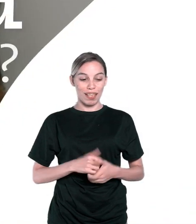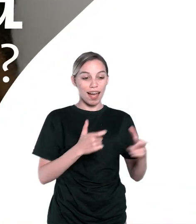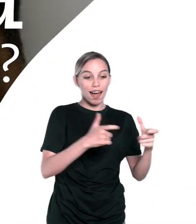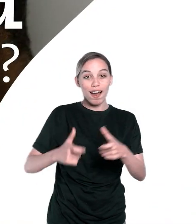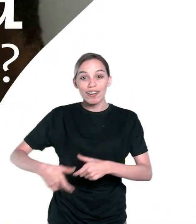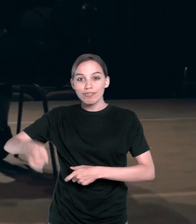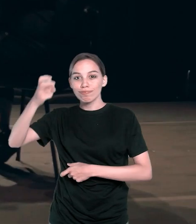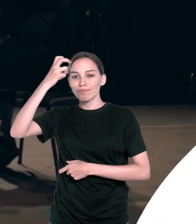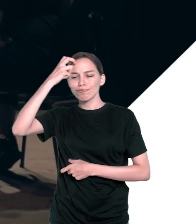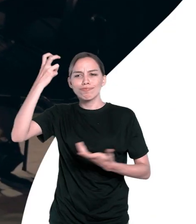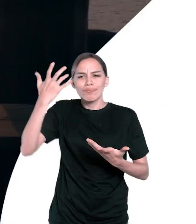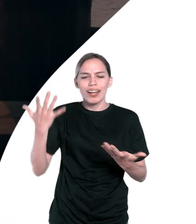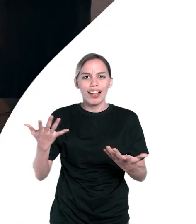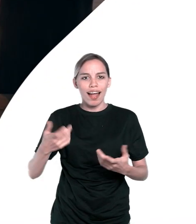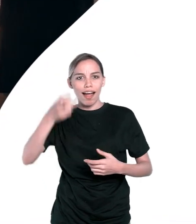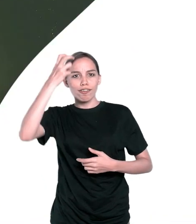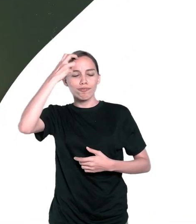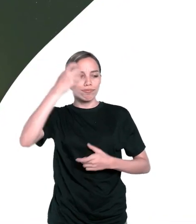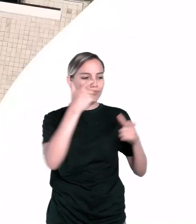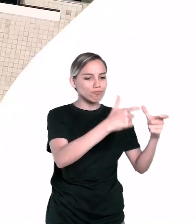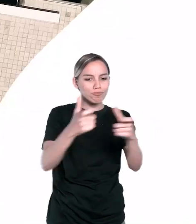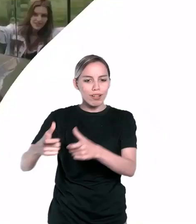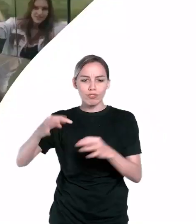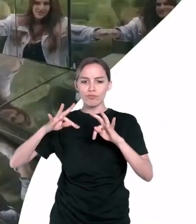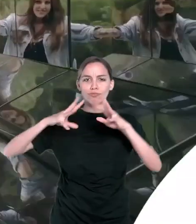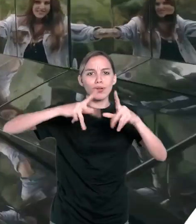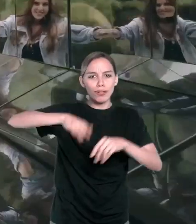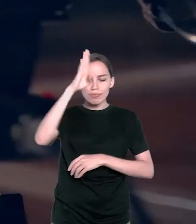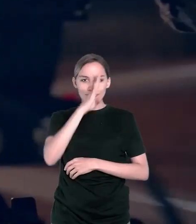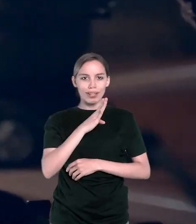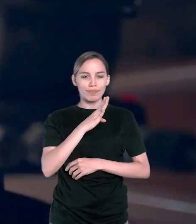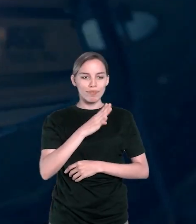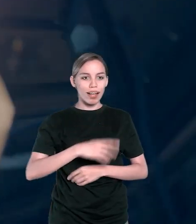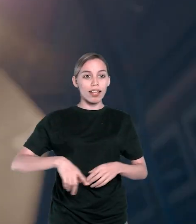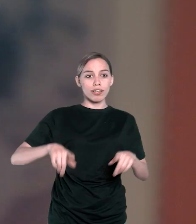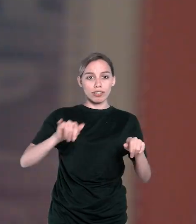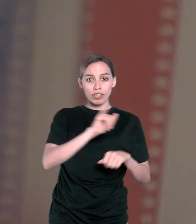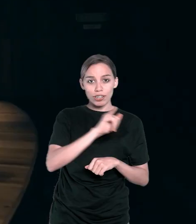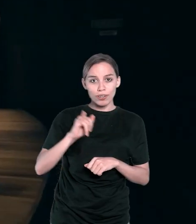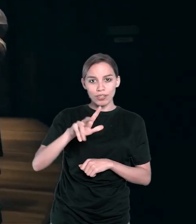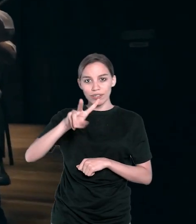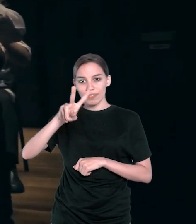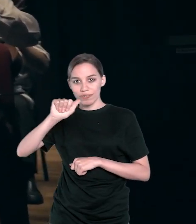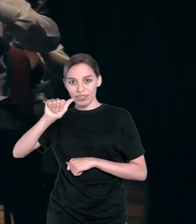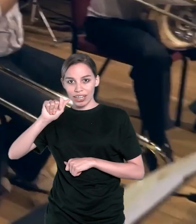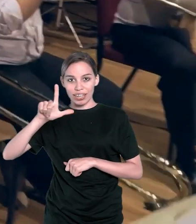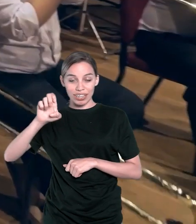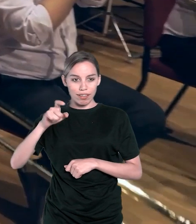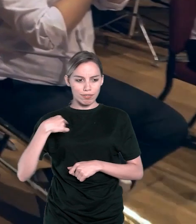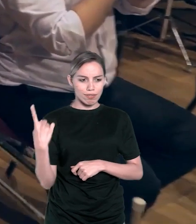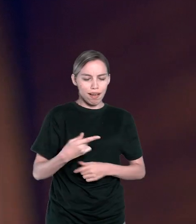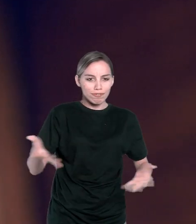Onde está a cultura? A cultura está em todos os cantos do Brasil. O vídeo do Instituto Cultural Vale mostra